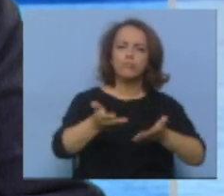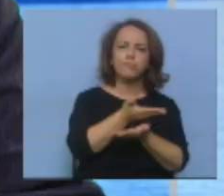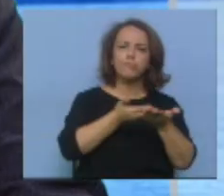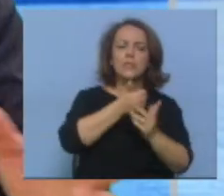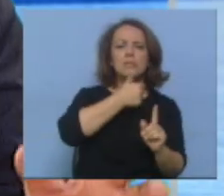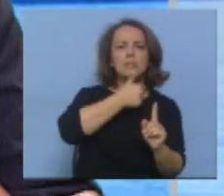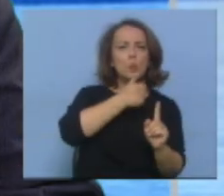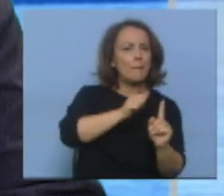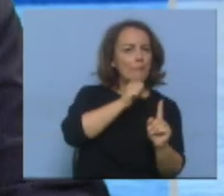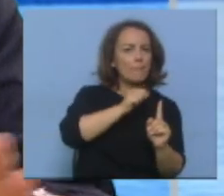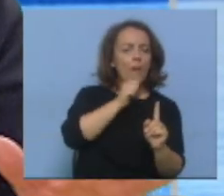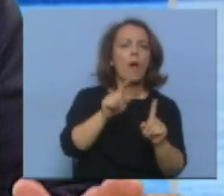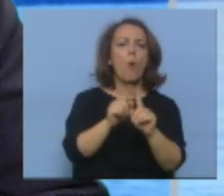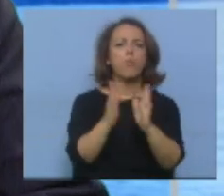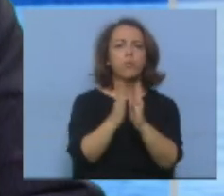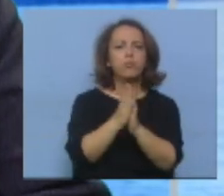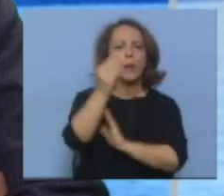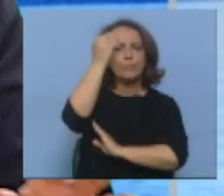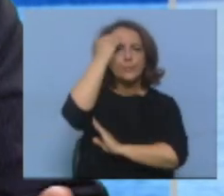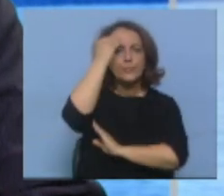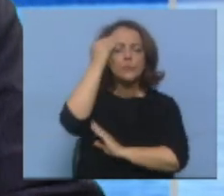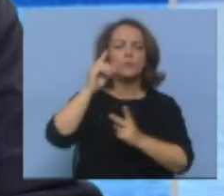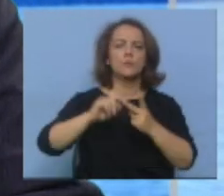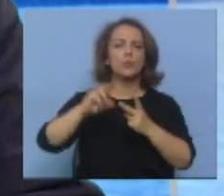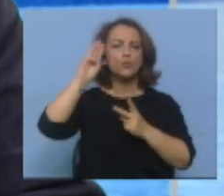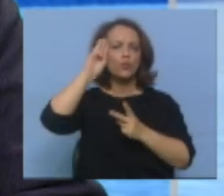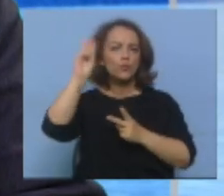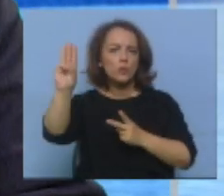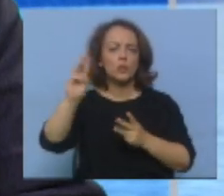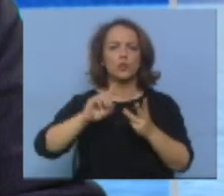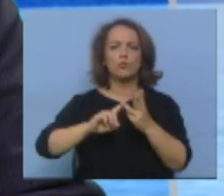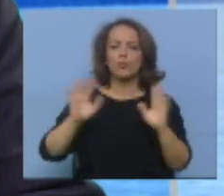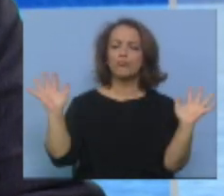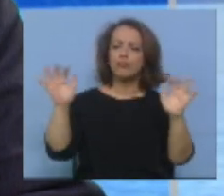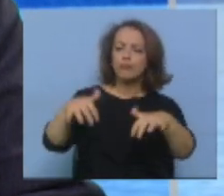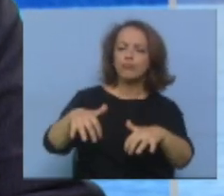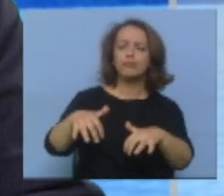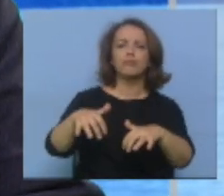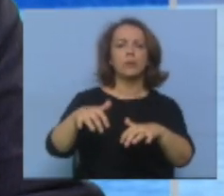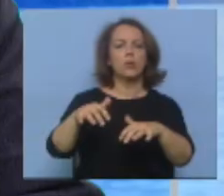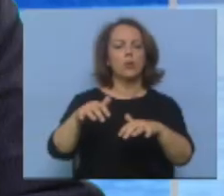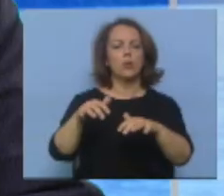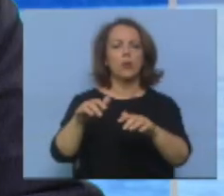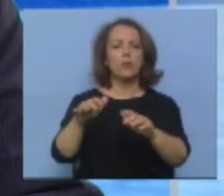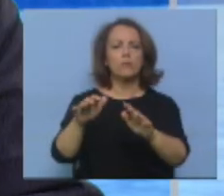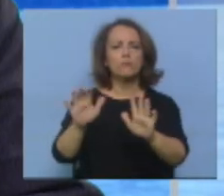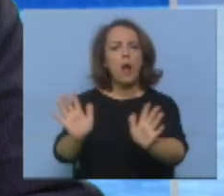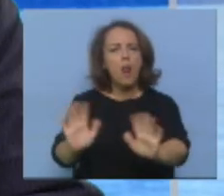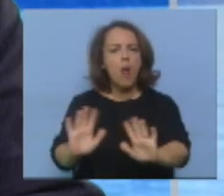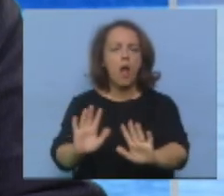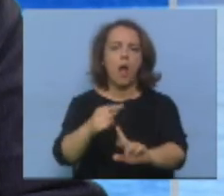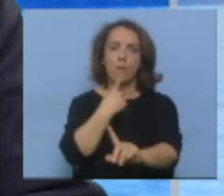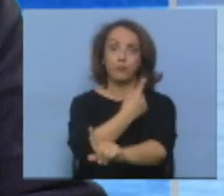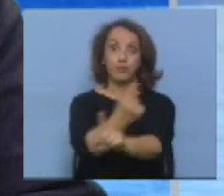que deixava de haver catequese, escutismo, reuniões de grupo, né? O acesso à igreja foi necessário tomar